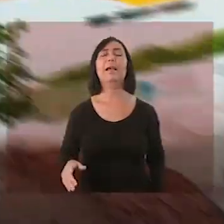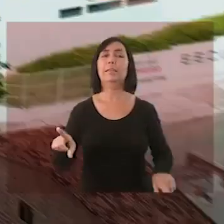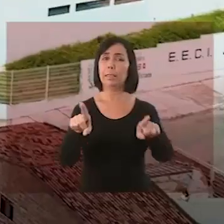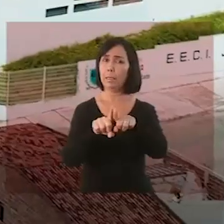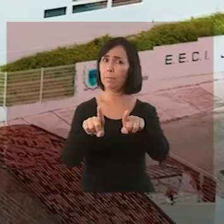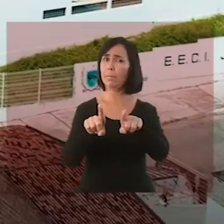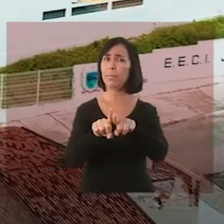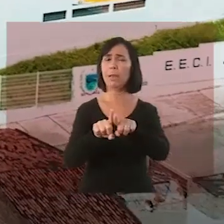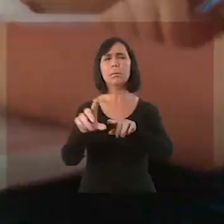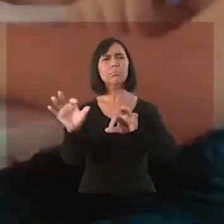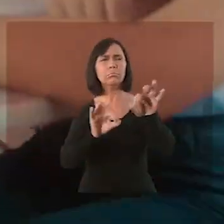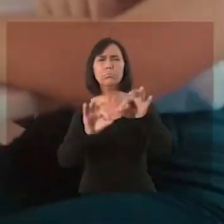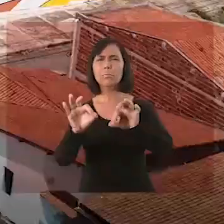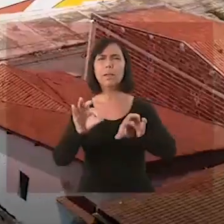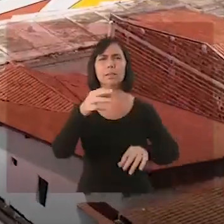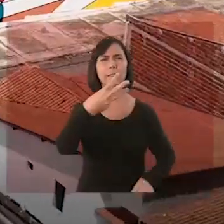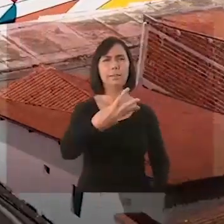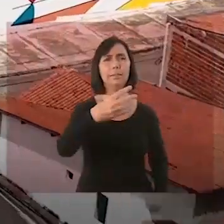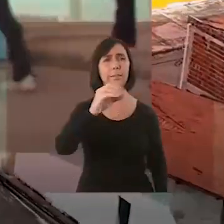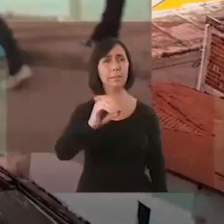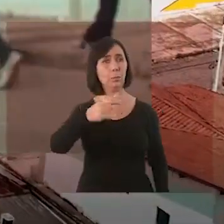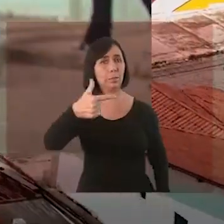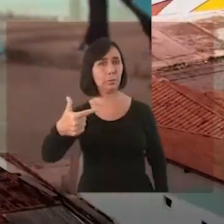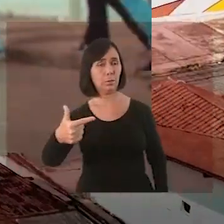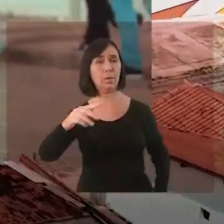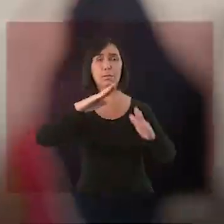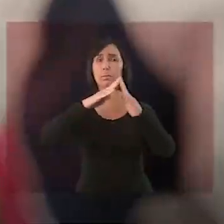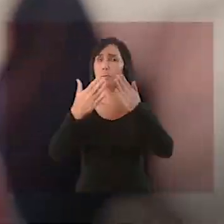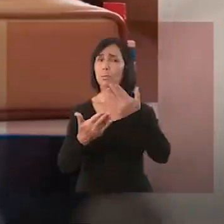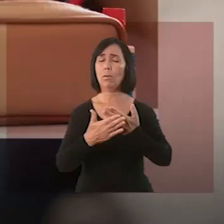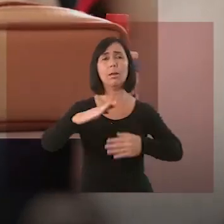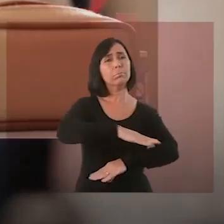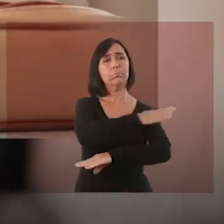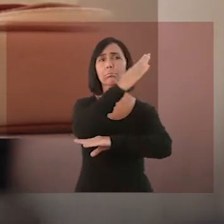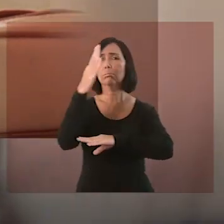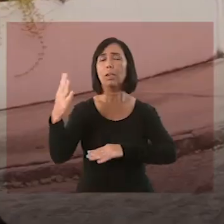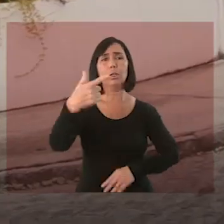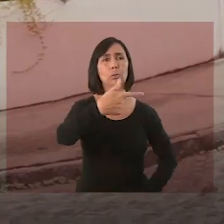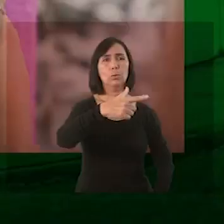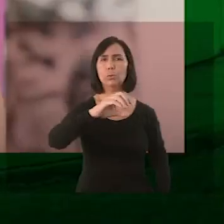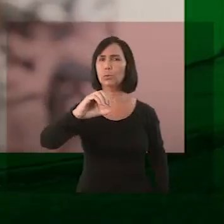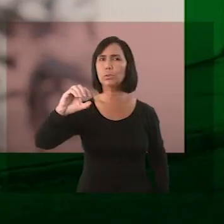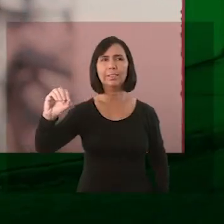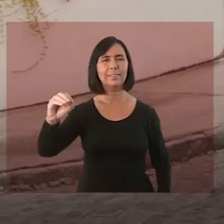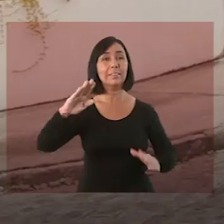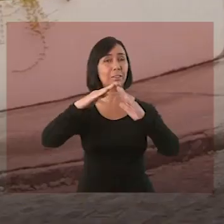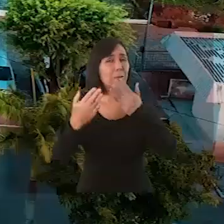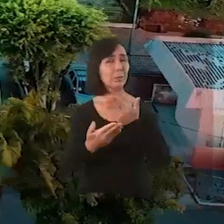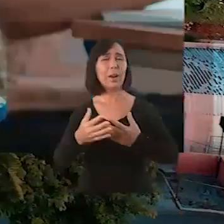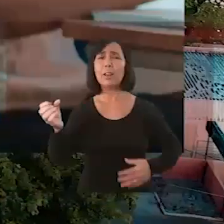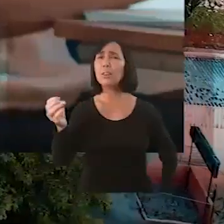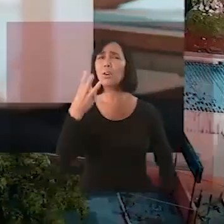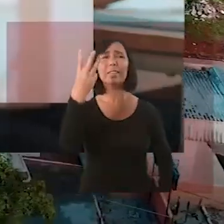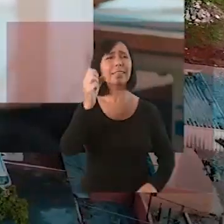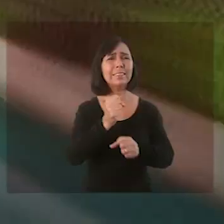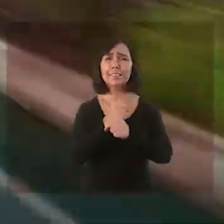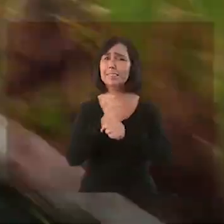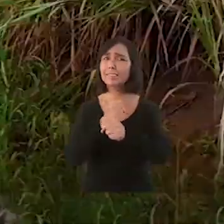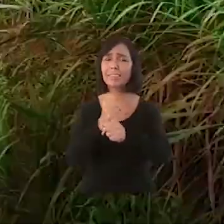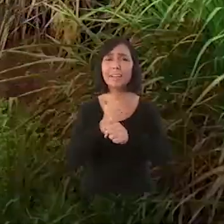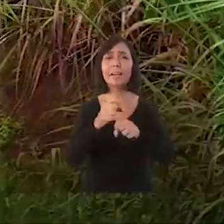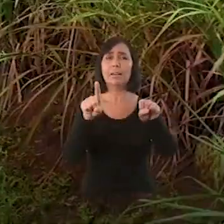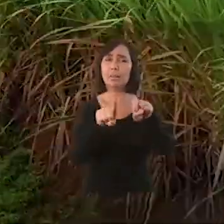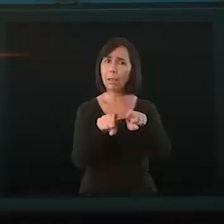A Paraíba agora conta com 302 escolas integrais cidadãs. São quase 200 novas escolas em apenas 3 anos. E